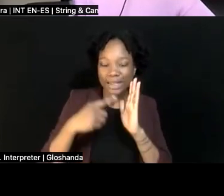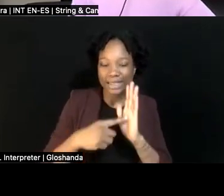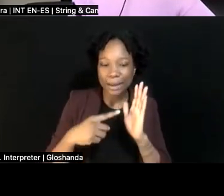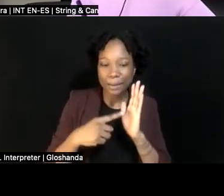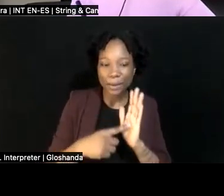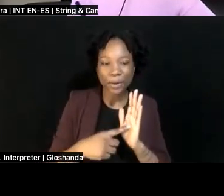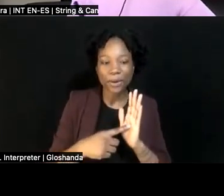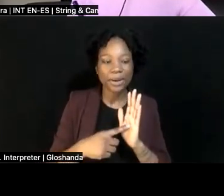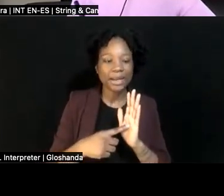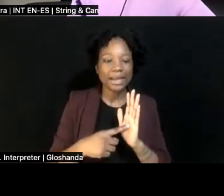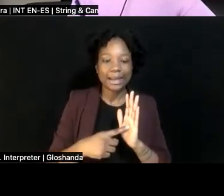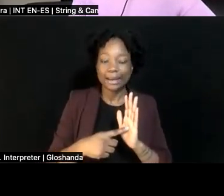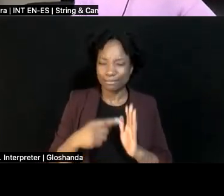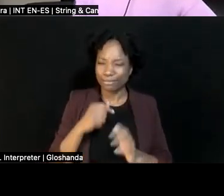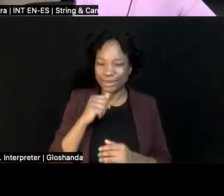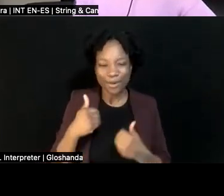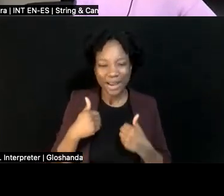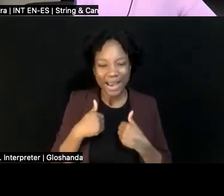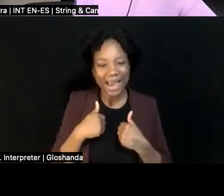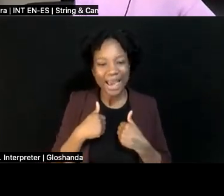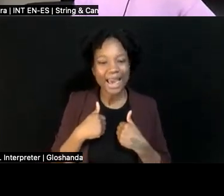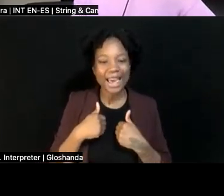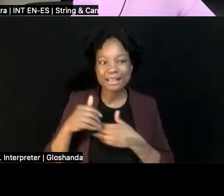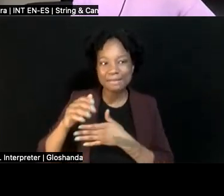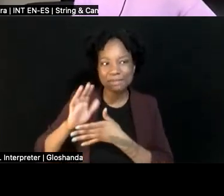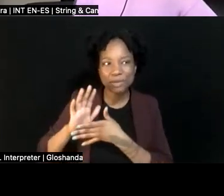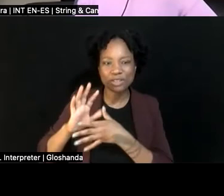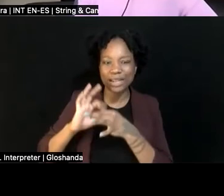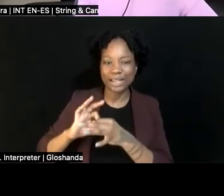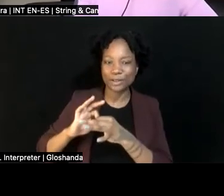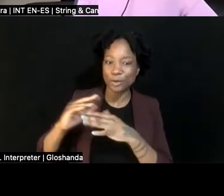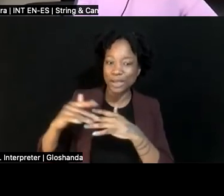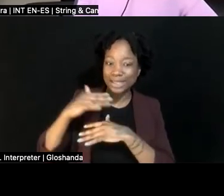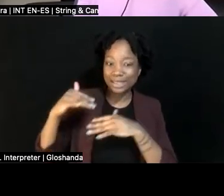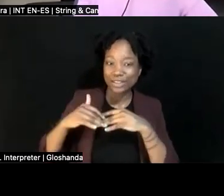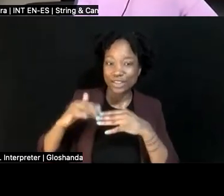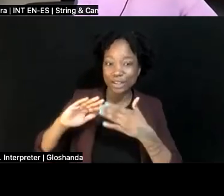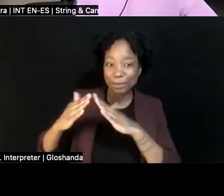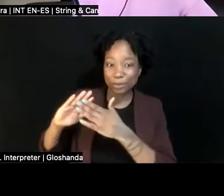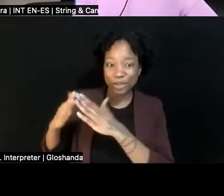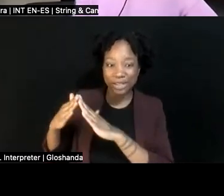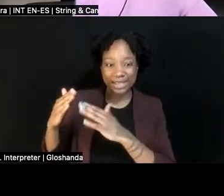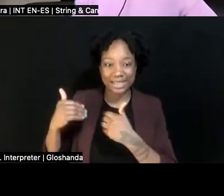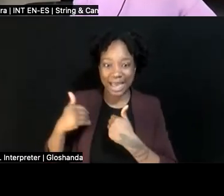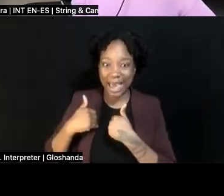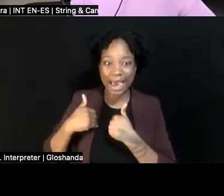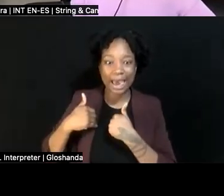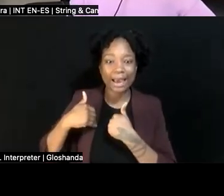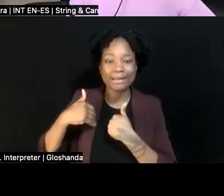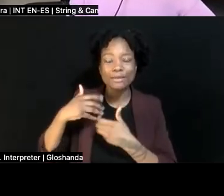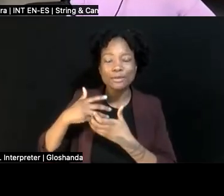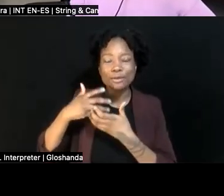se há produções de pueblos indígenas que tiene vasto conhecimento